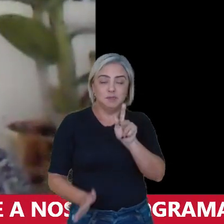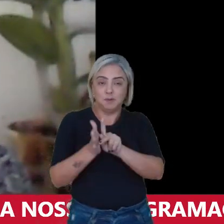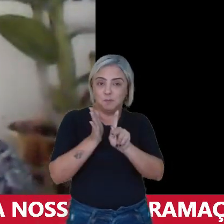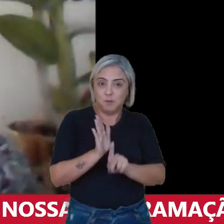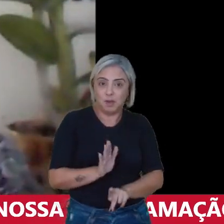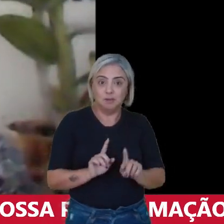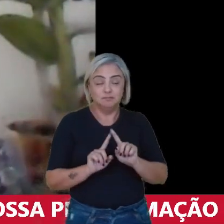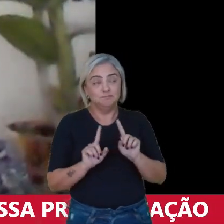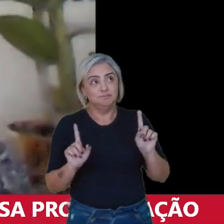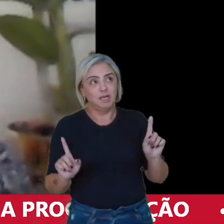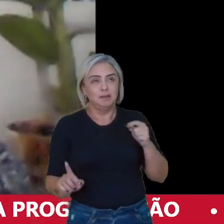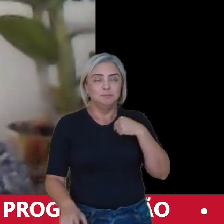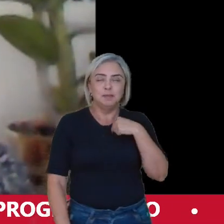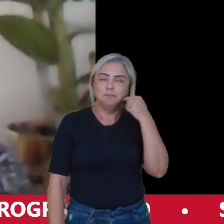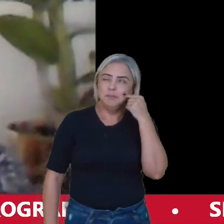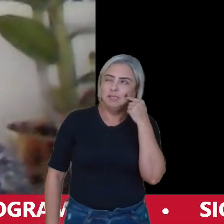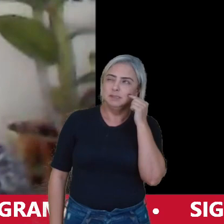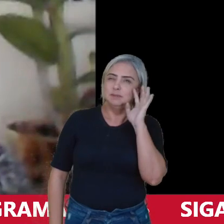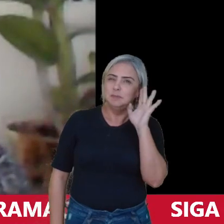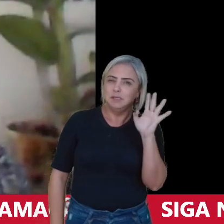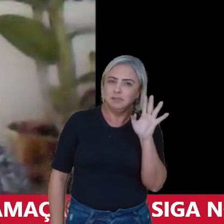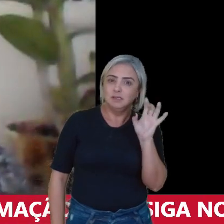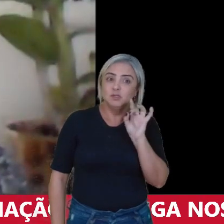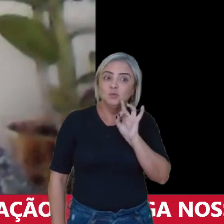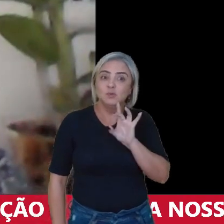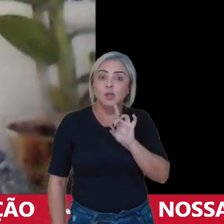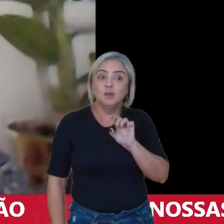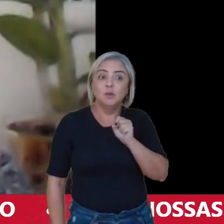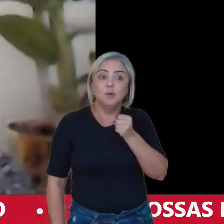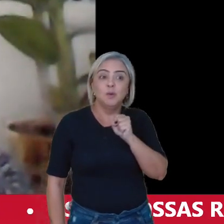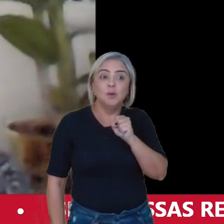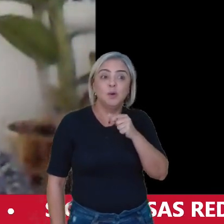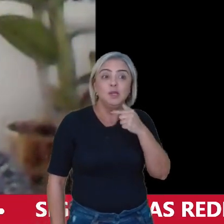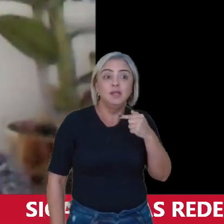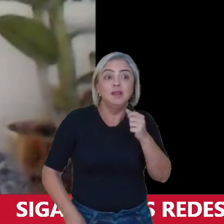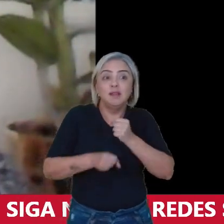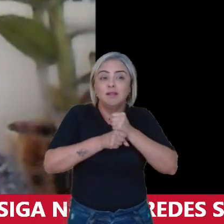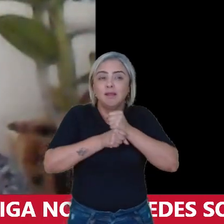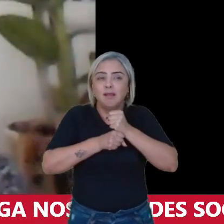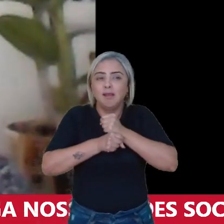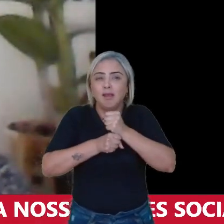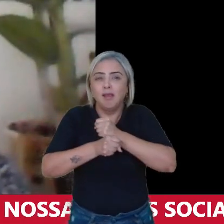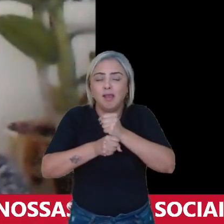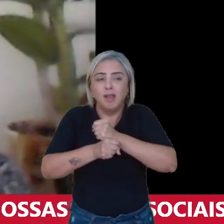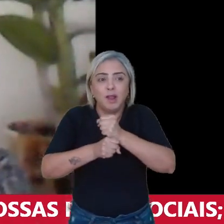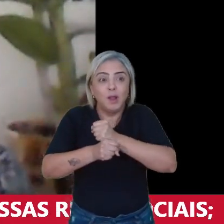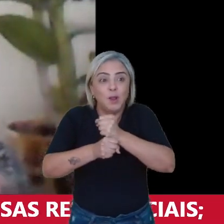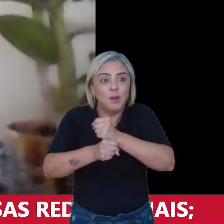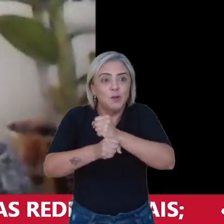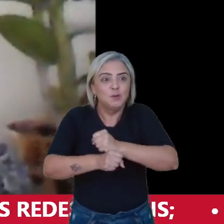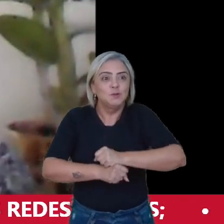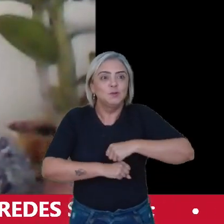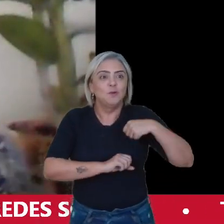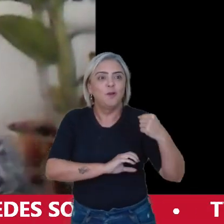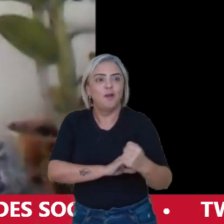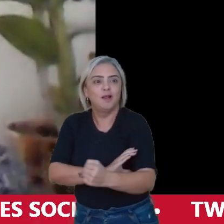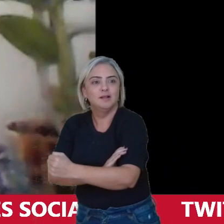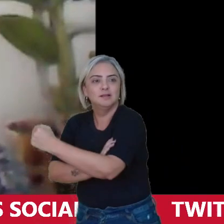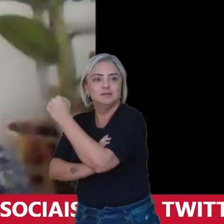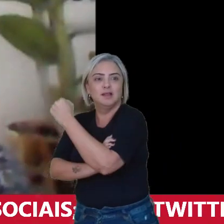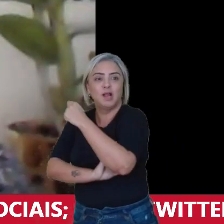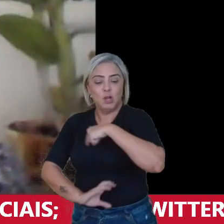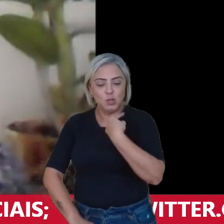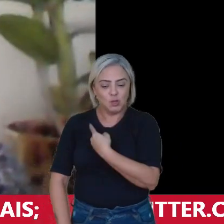que, gente, imagine que fazem apenas 87 anos do sufrágio feminino. Isso quer dizer,